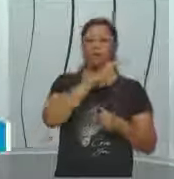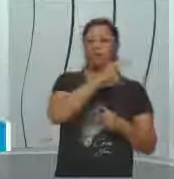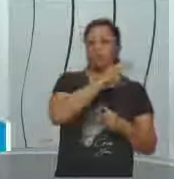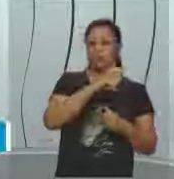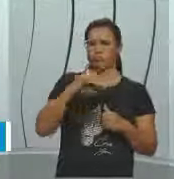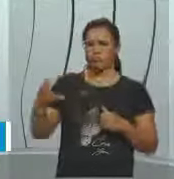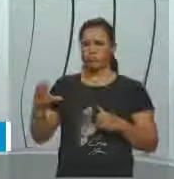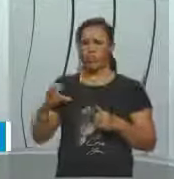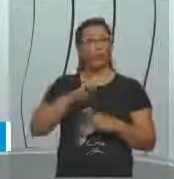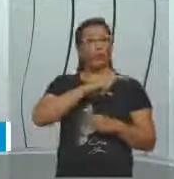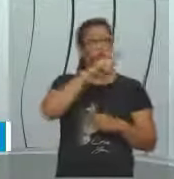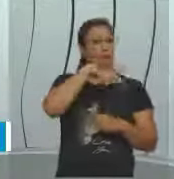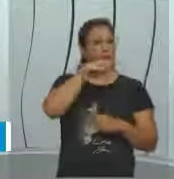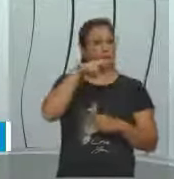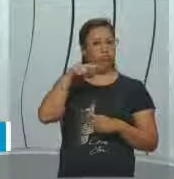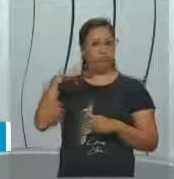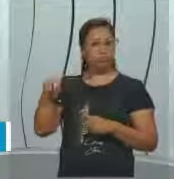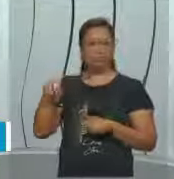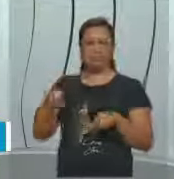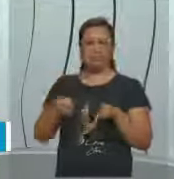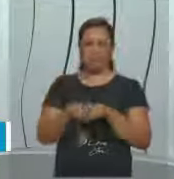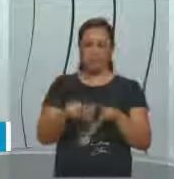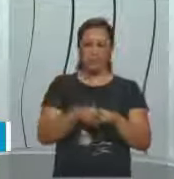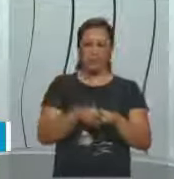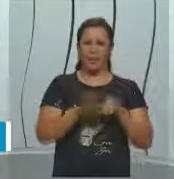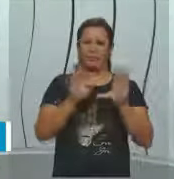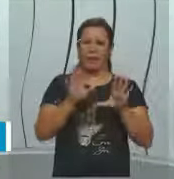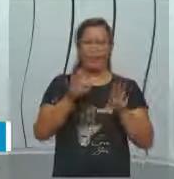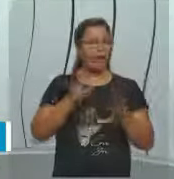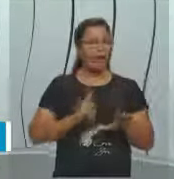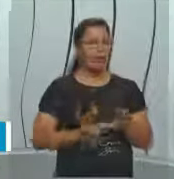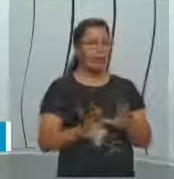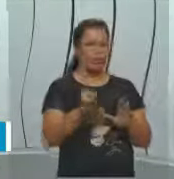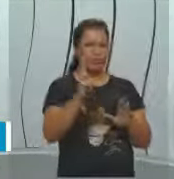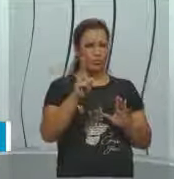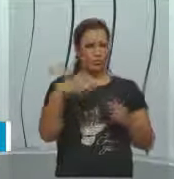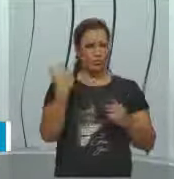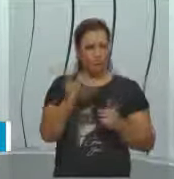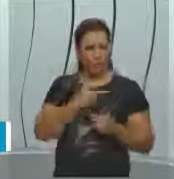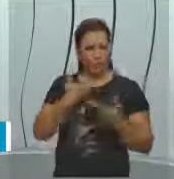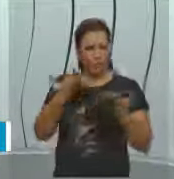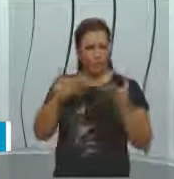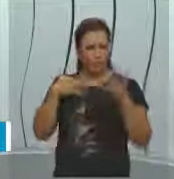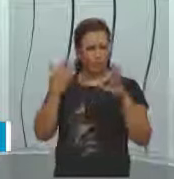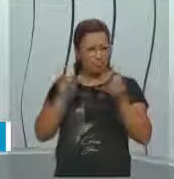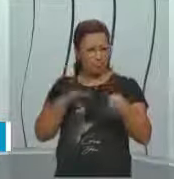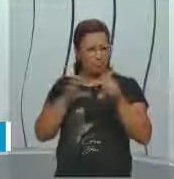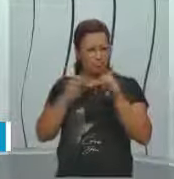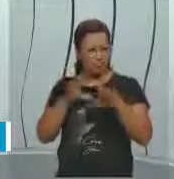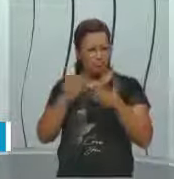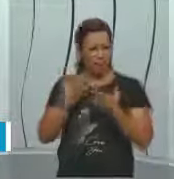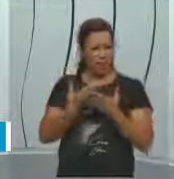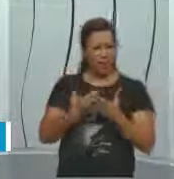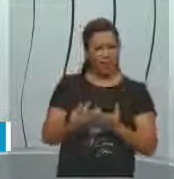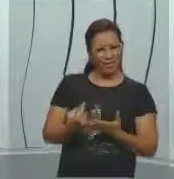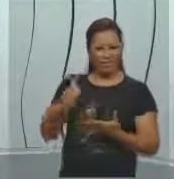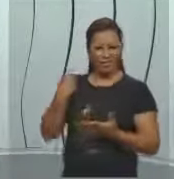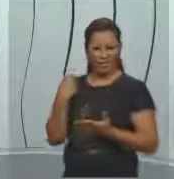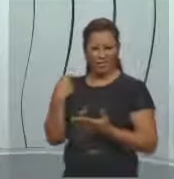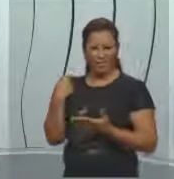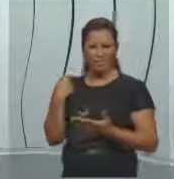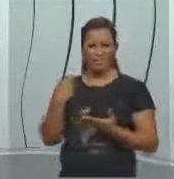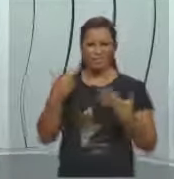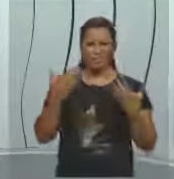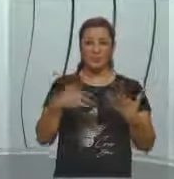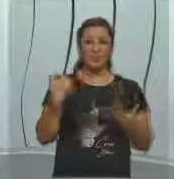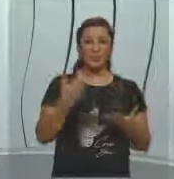circuitos elétricos. Isso, na verdade, é uma continuação do assunto que nós estávamos discutindo na aula anterior. A gente falou